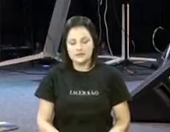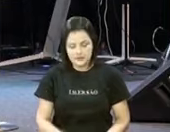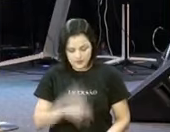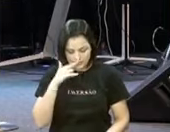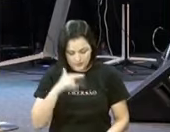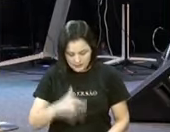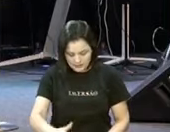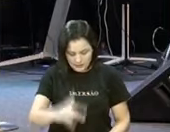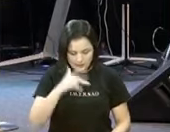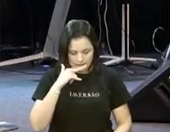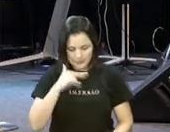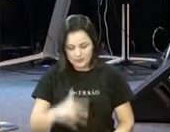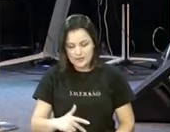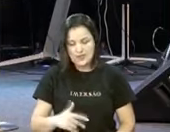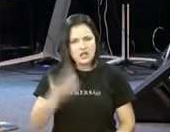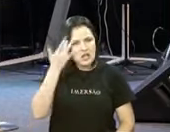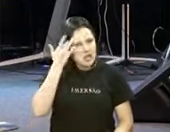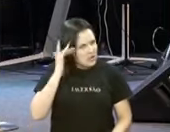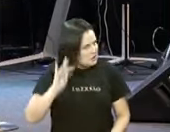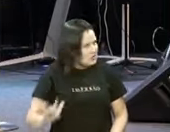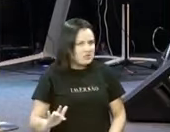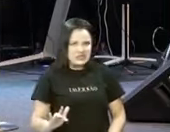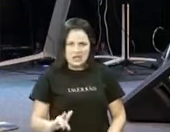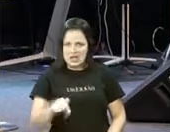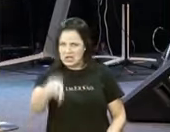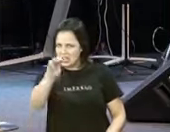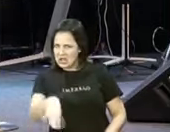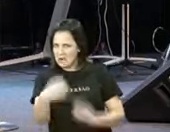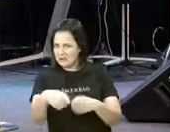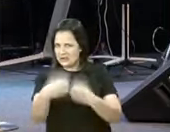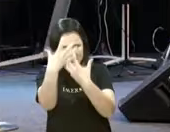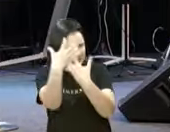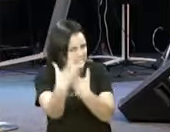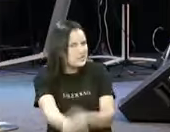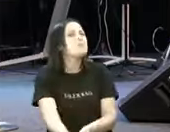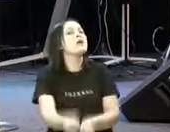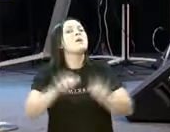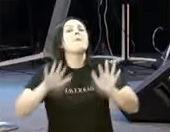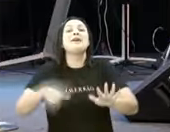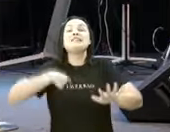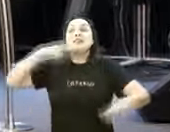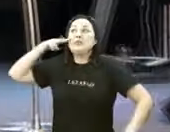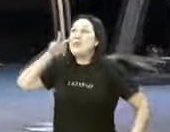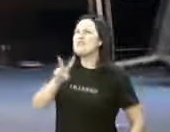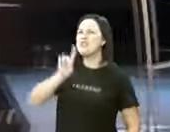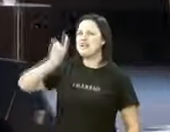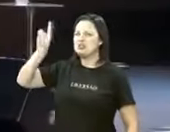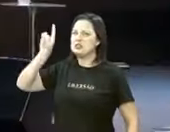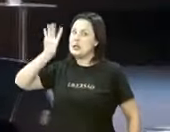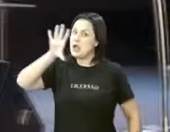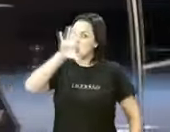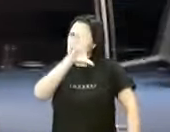Alaiderebarachuria. Eu não sei para quem profetizo, mas eu estou vendo a mão de Deus pegando alguém